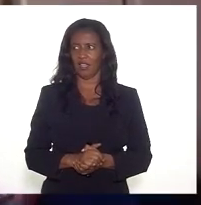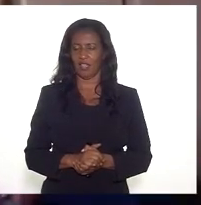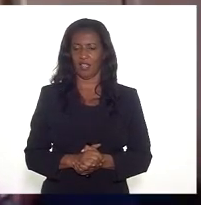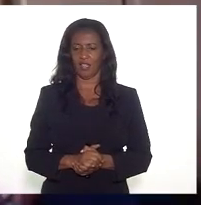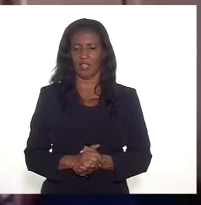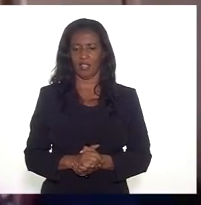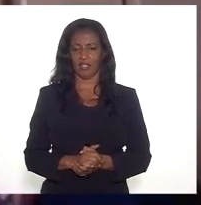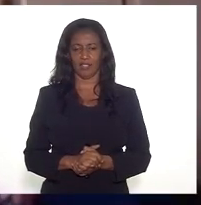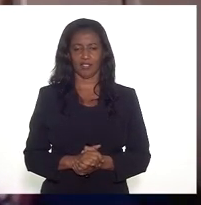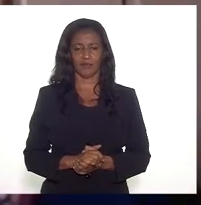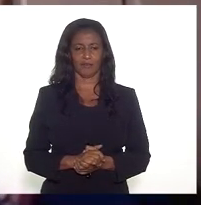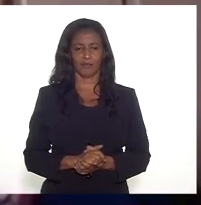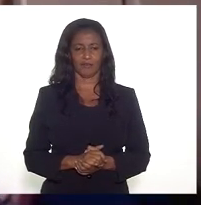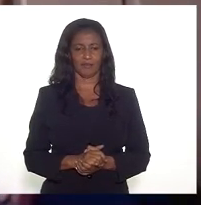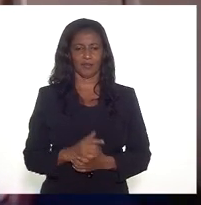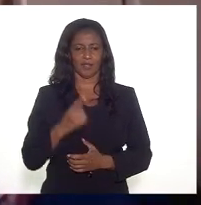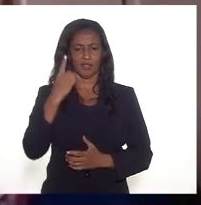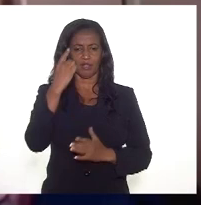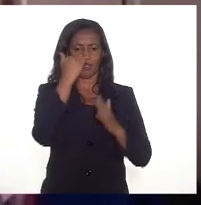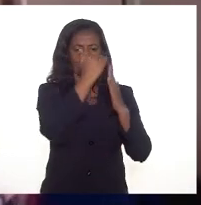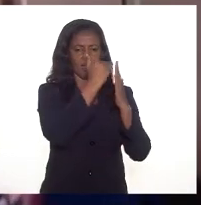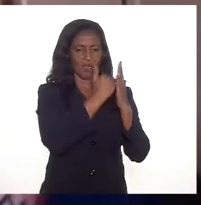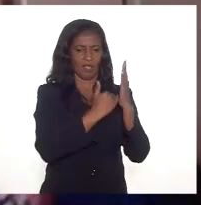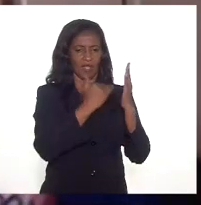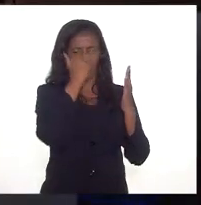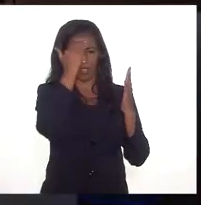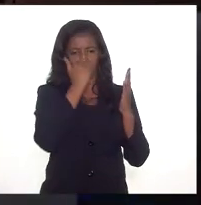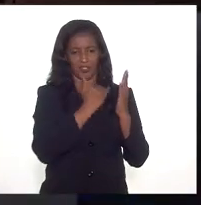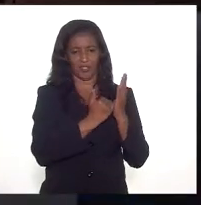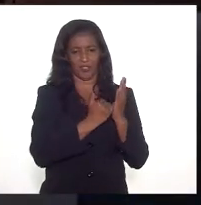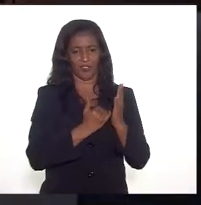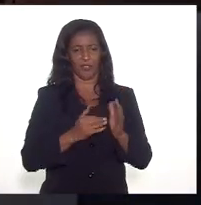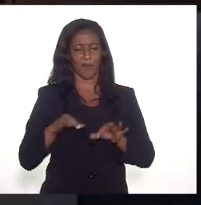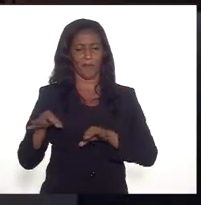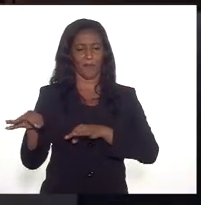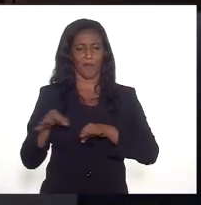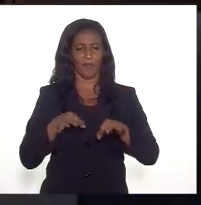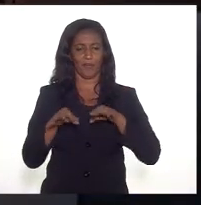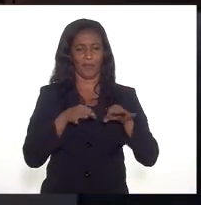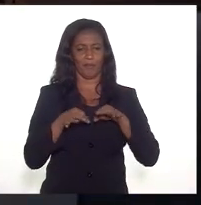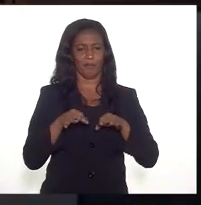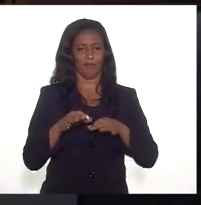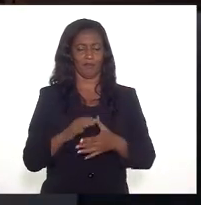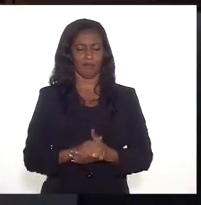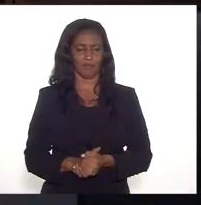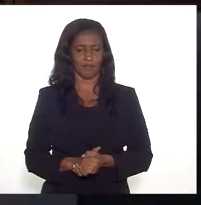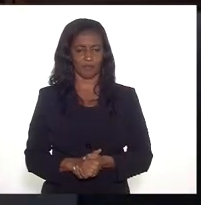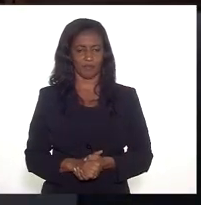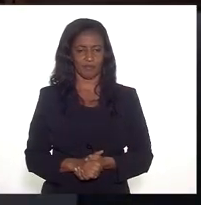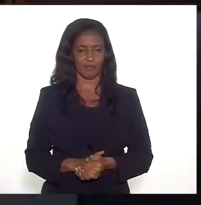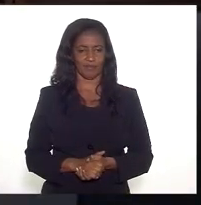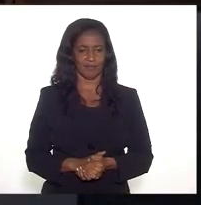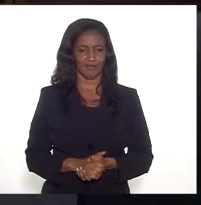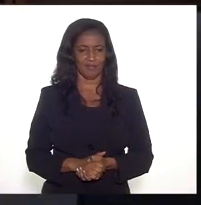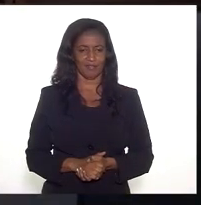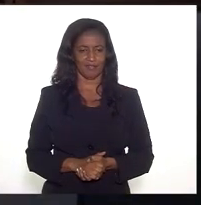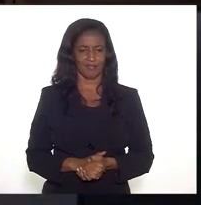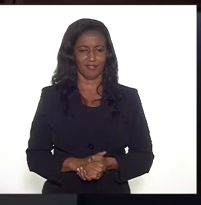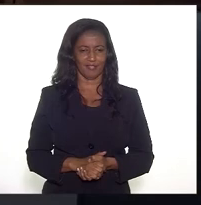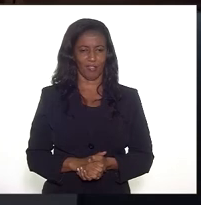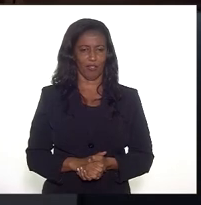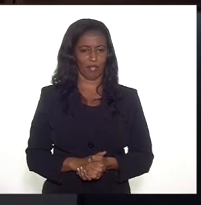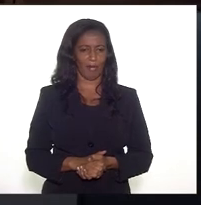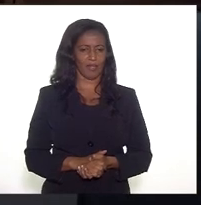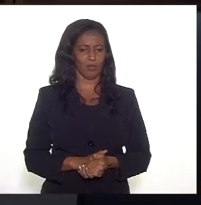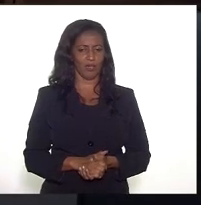Presidente, obrigado, só uma questão de ordem aqui. Já. Projeto. Já. Então. Deputada